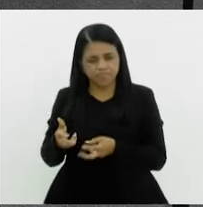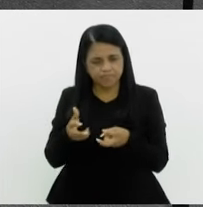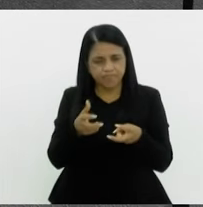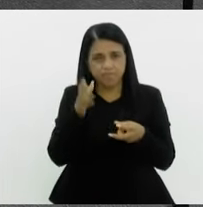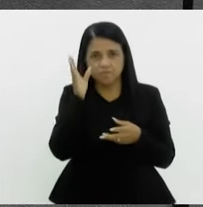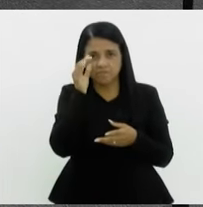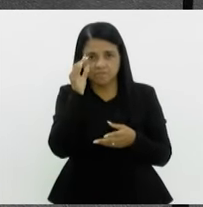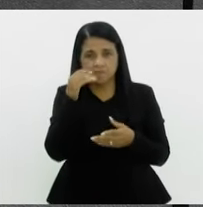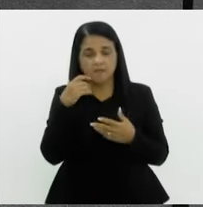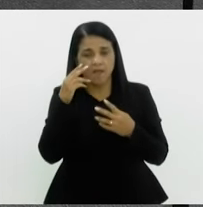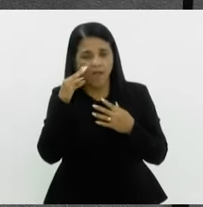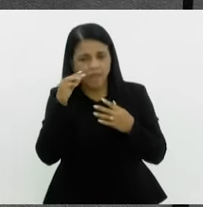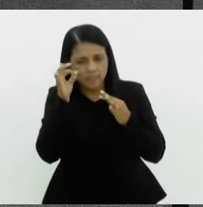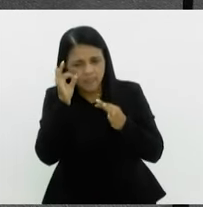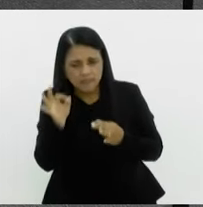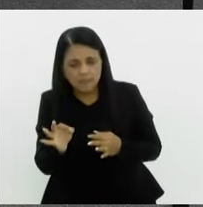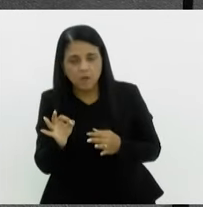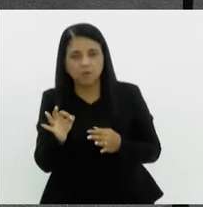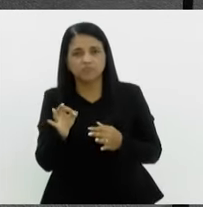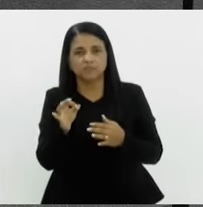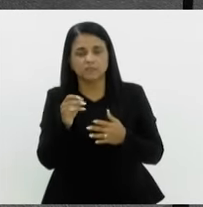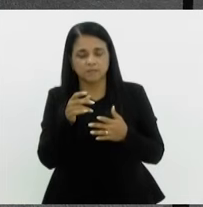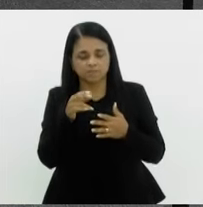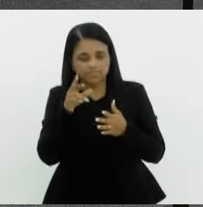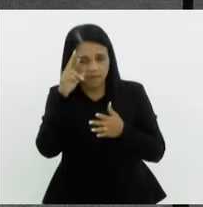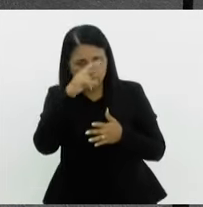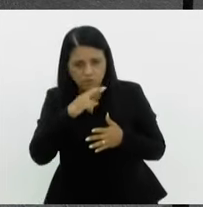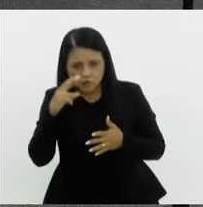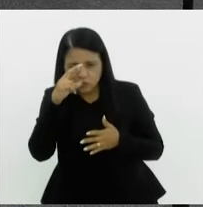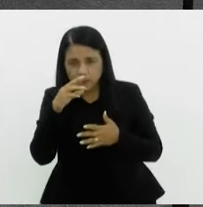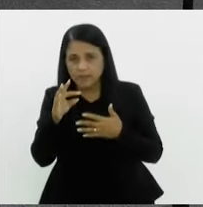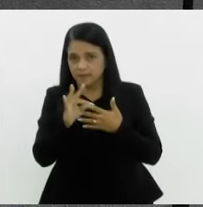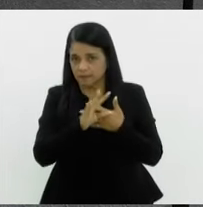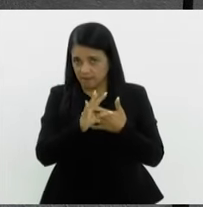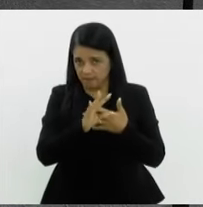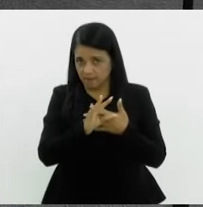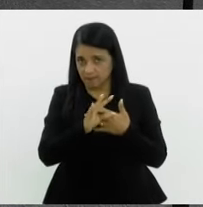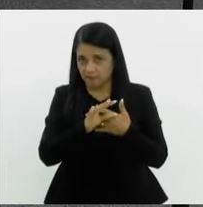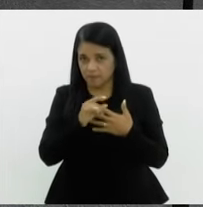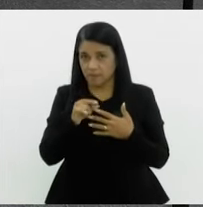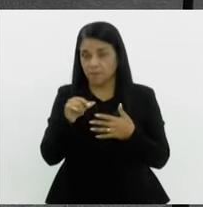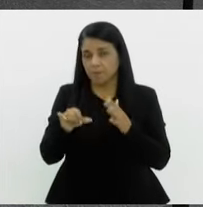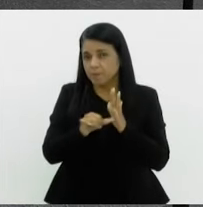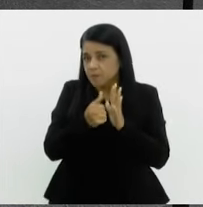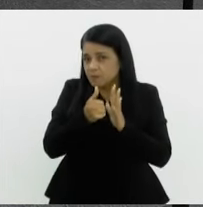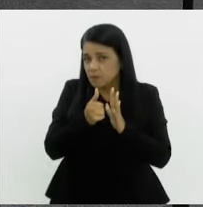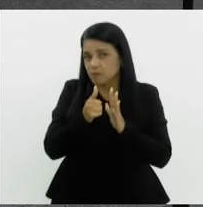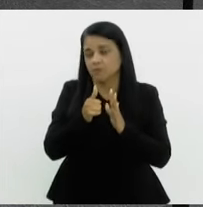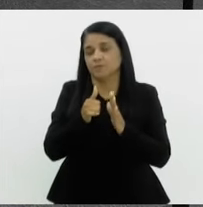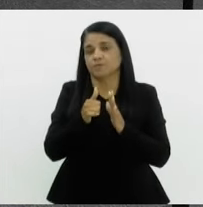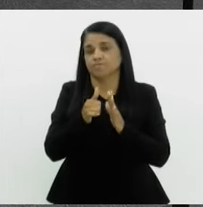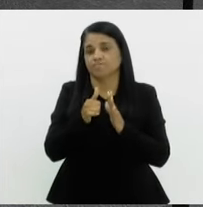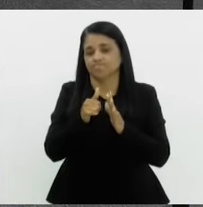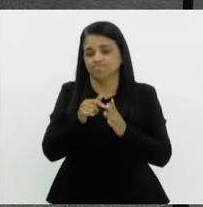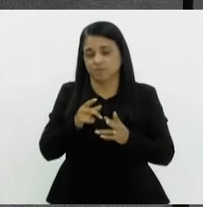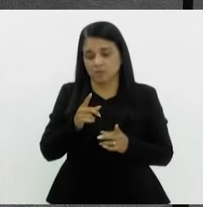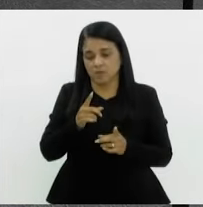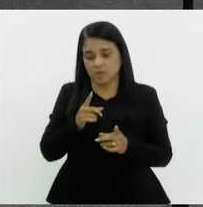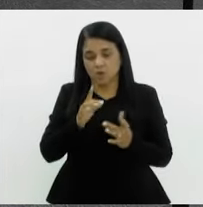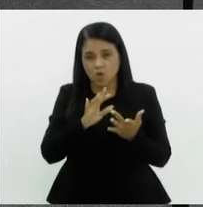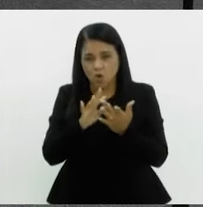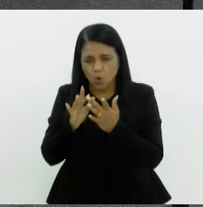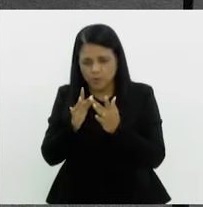atenção nessa vistoria técnica. Primeiro, o fato de ainda estar ali em contato